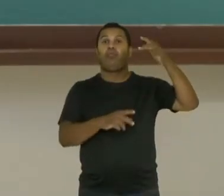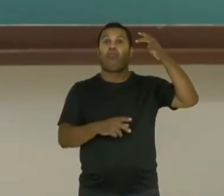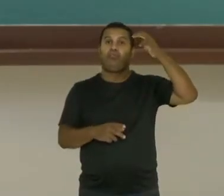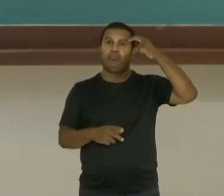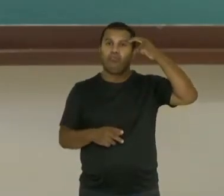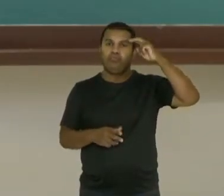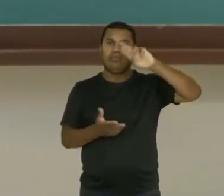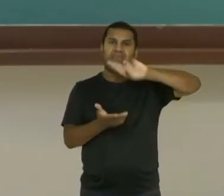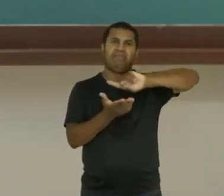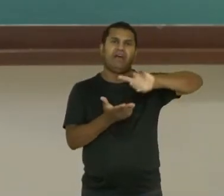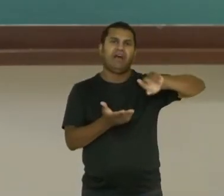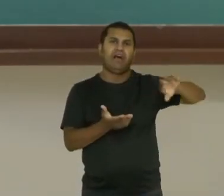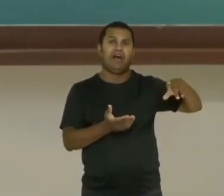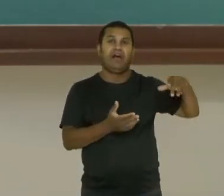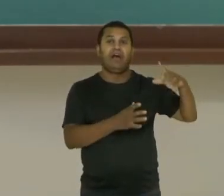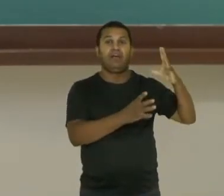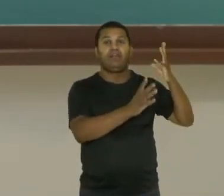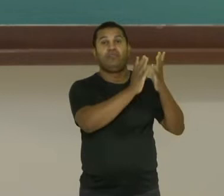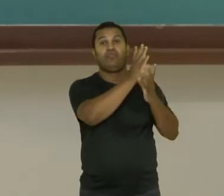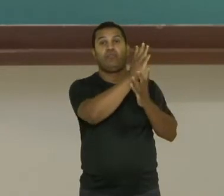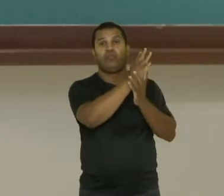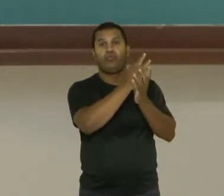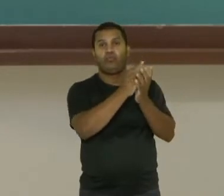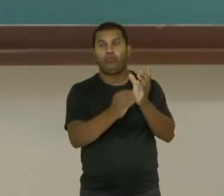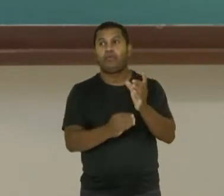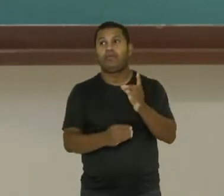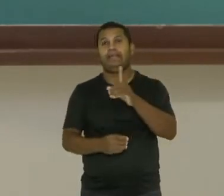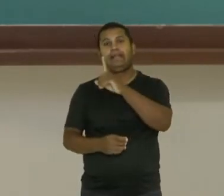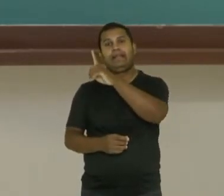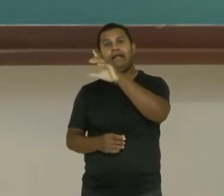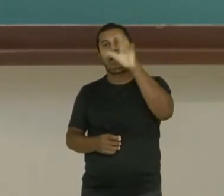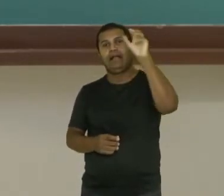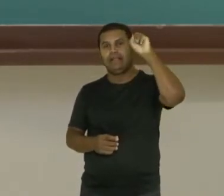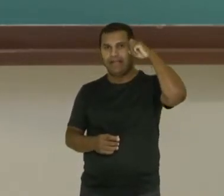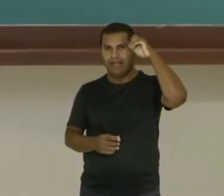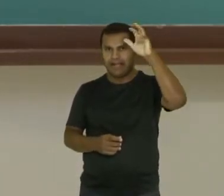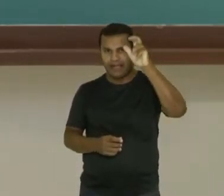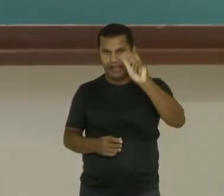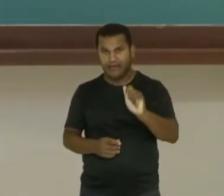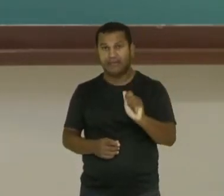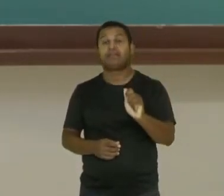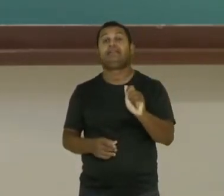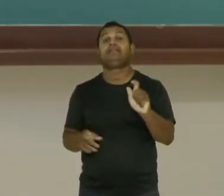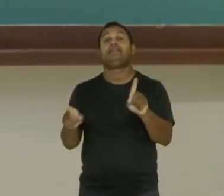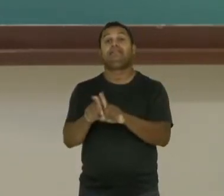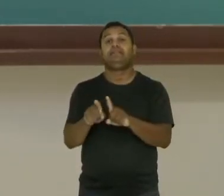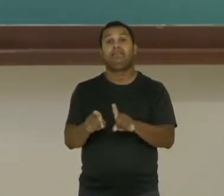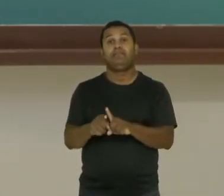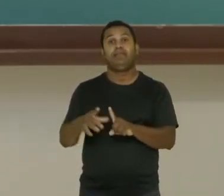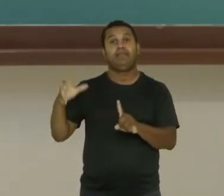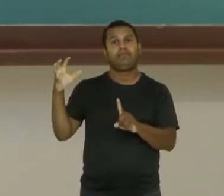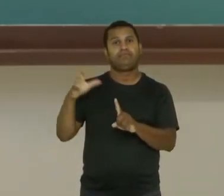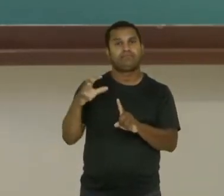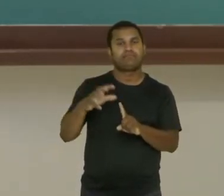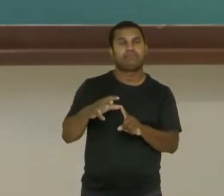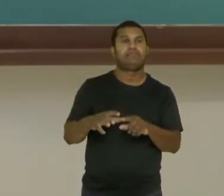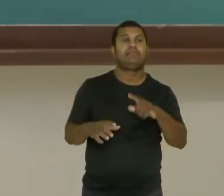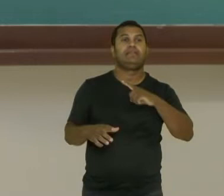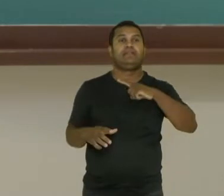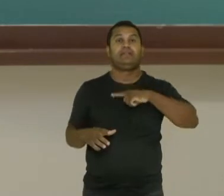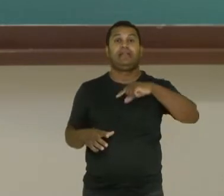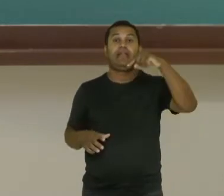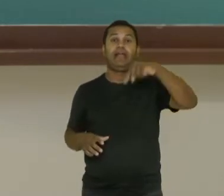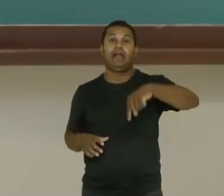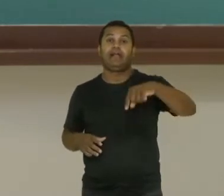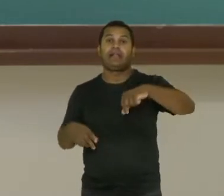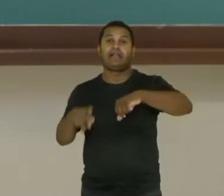então, da cultura cubana, da cultura da população cubana, também com a influência forte da